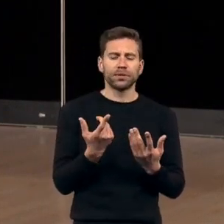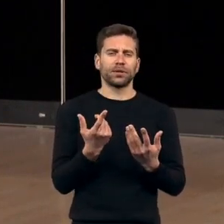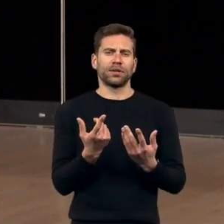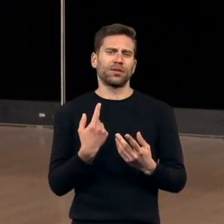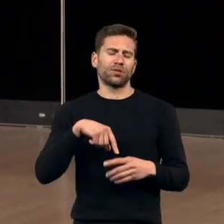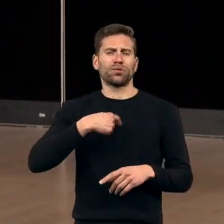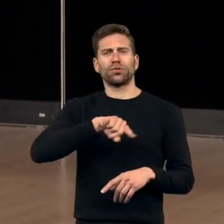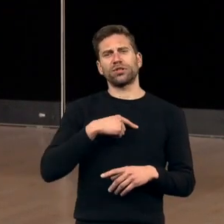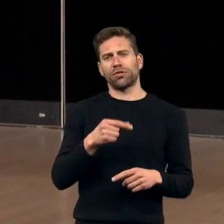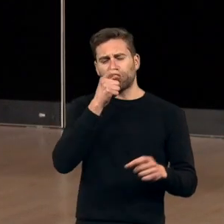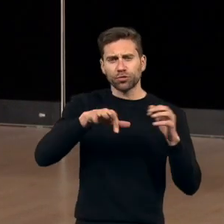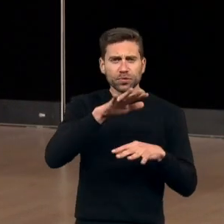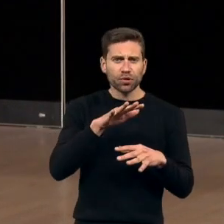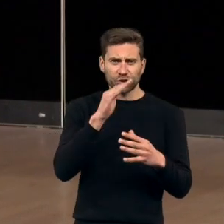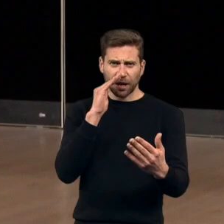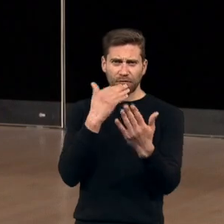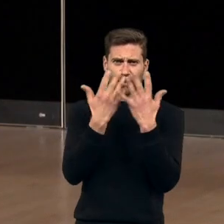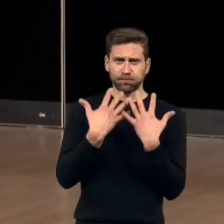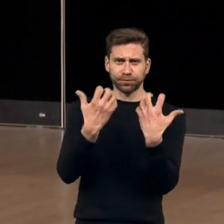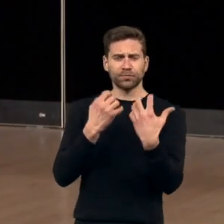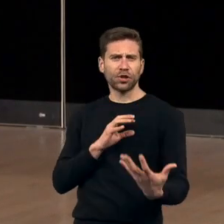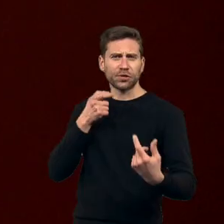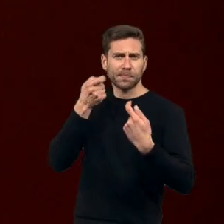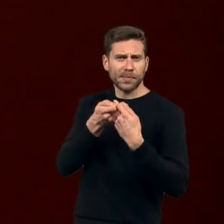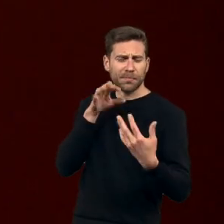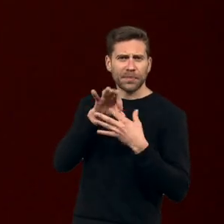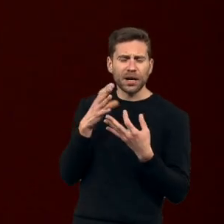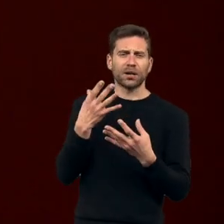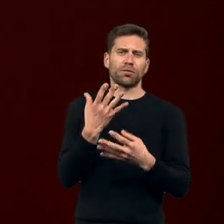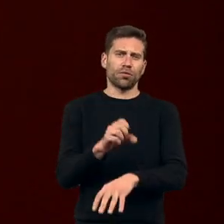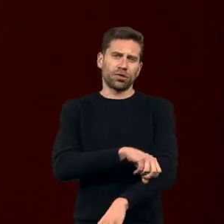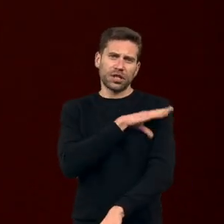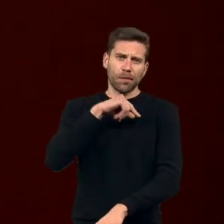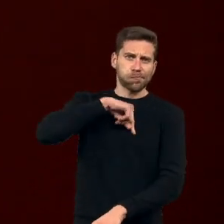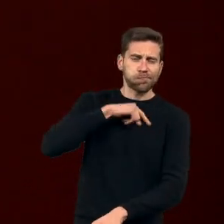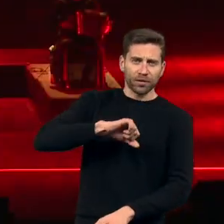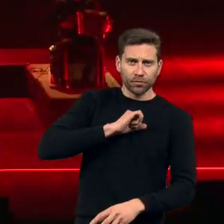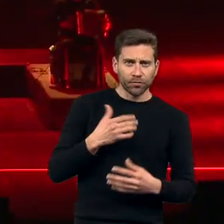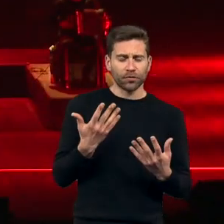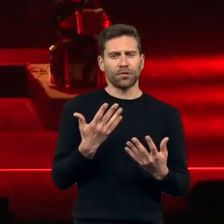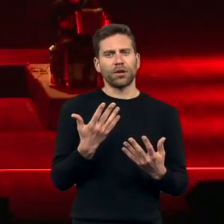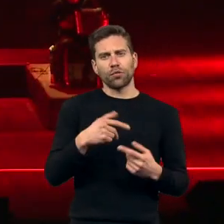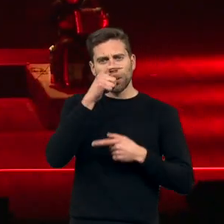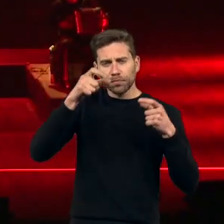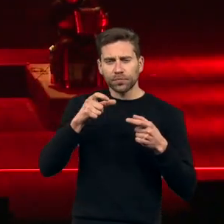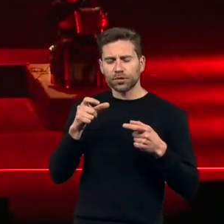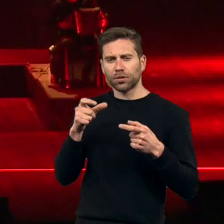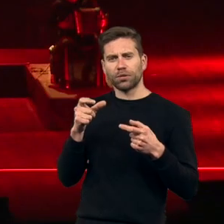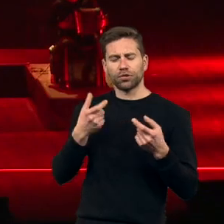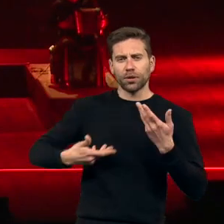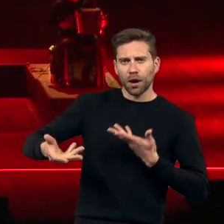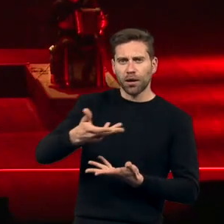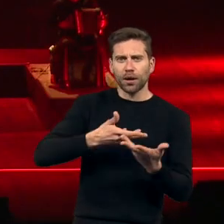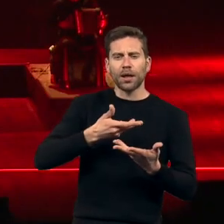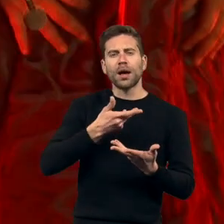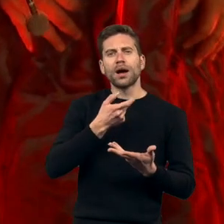com aquilo que está à nossa frente, com as pessoas, com as nossas emoções, com os sentimentos. Eu acho que esta partilha com as pessoas, no final, se as